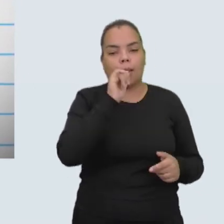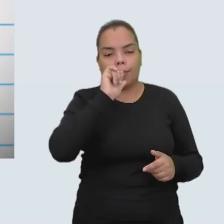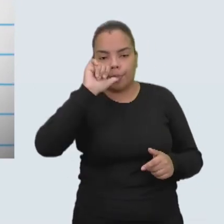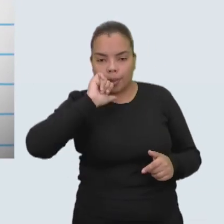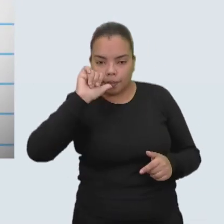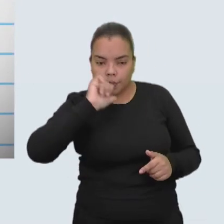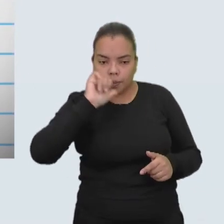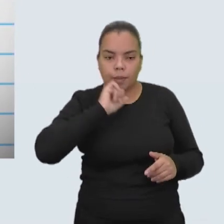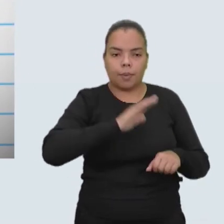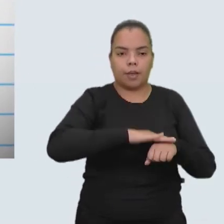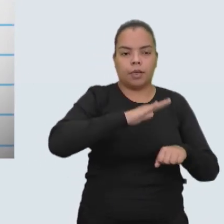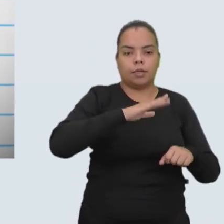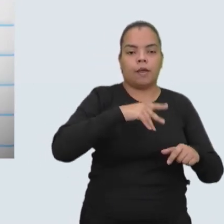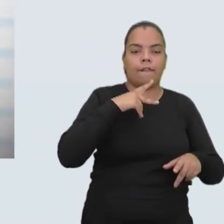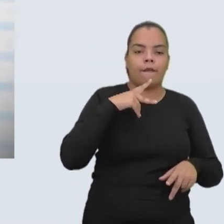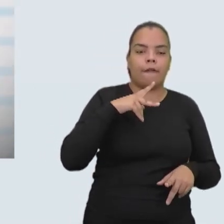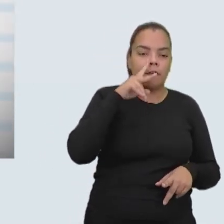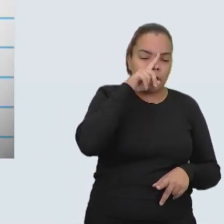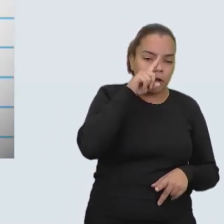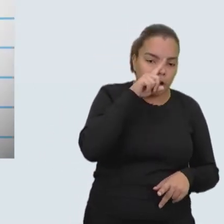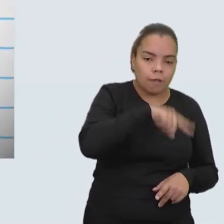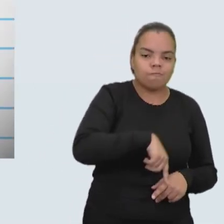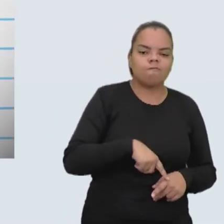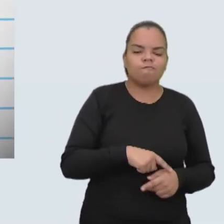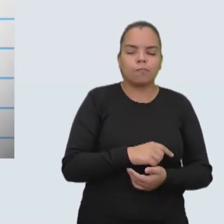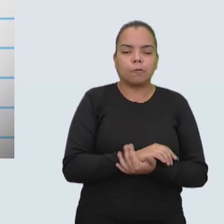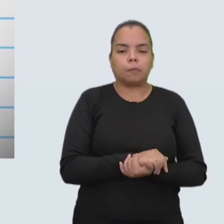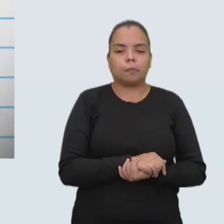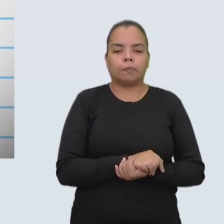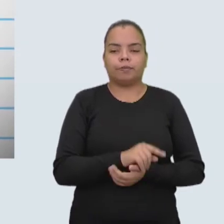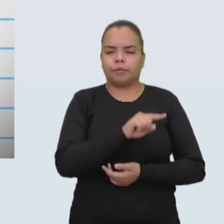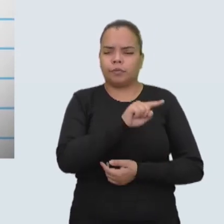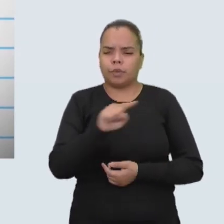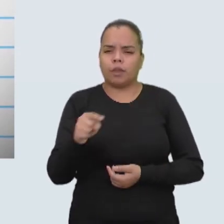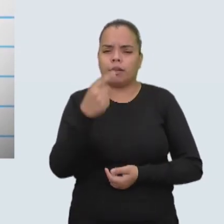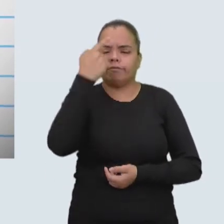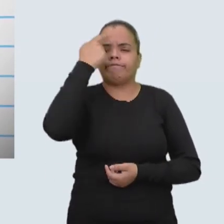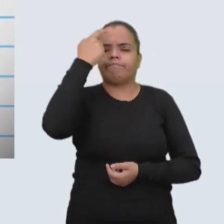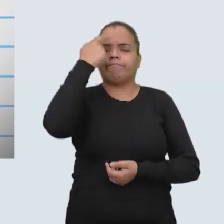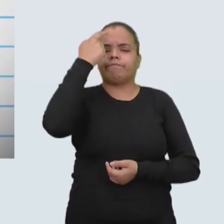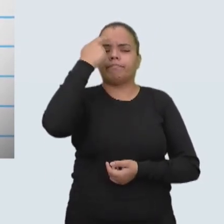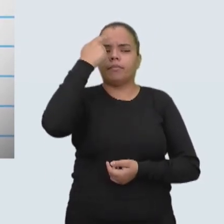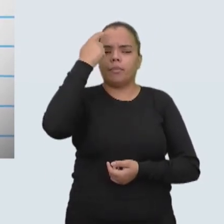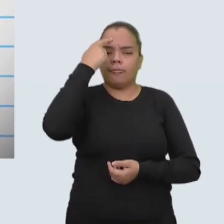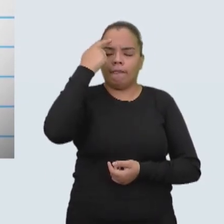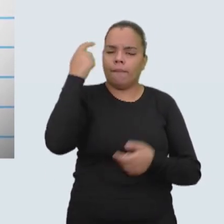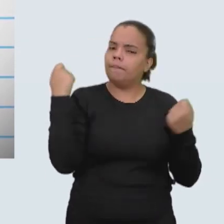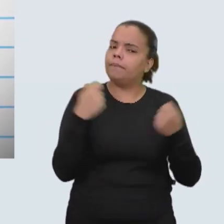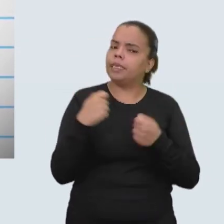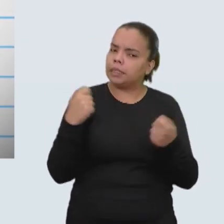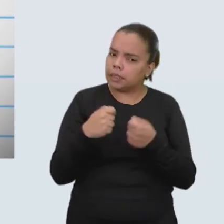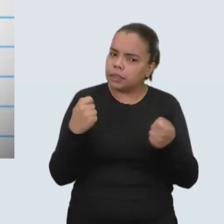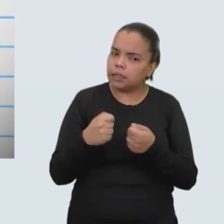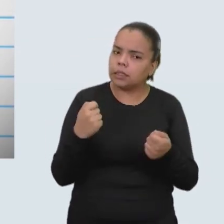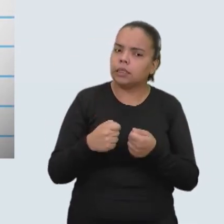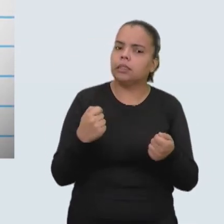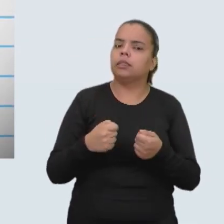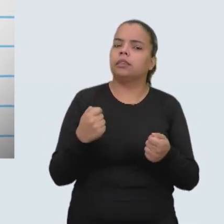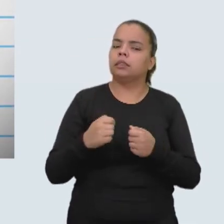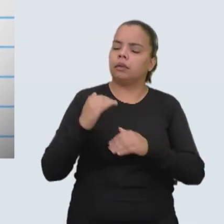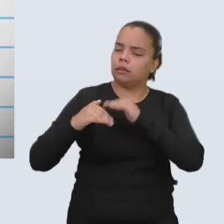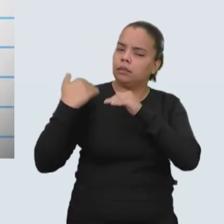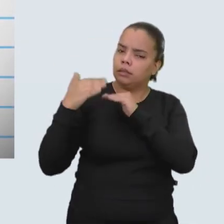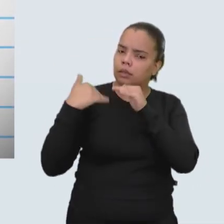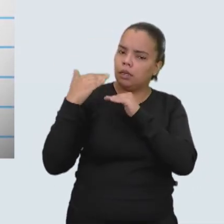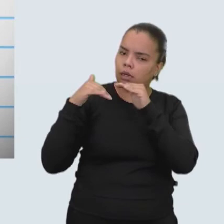urbana. Aposto que diante desses fatos você deve estar pensando: alguém tem que tomar providências para o aumento da expectativa de